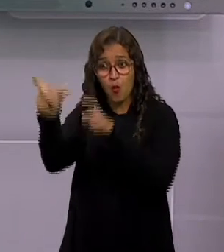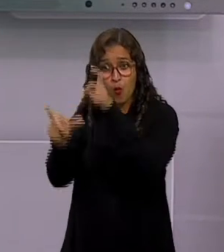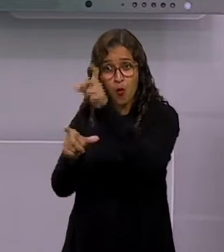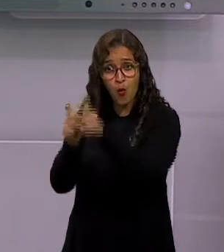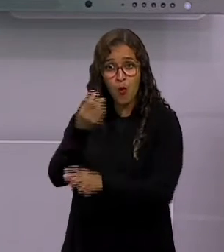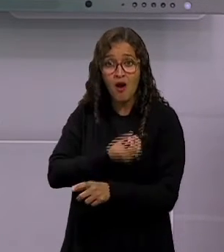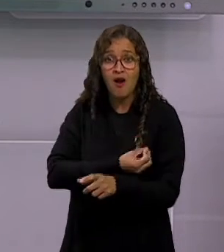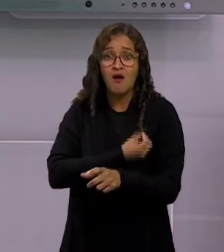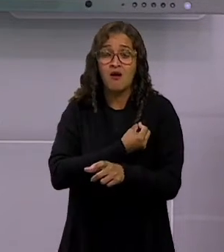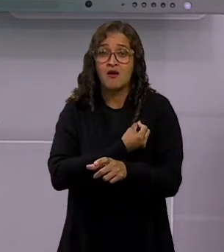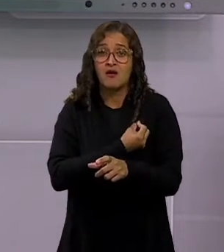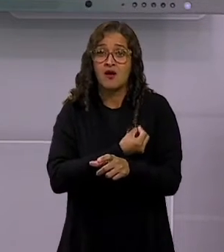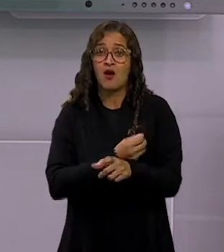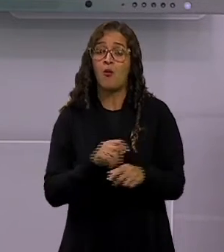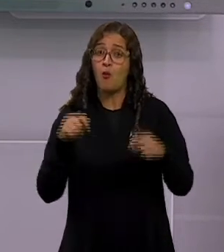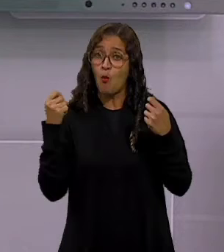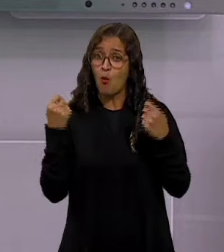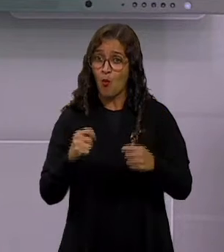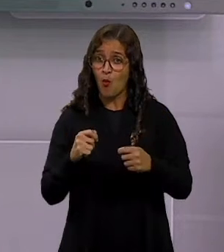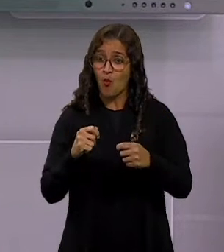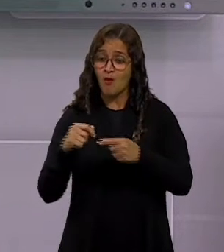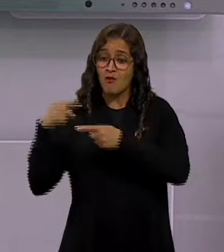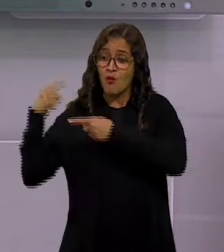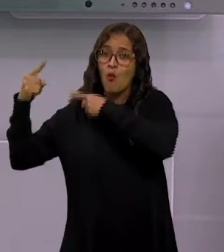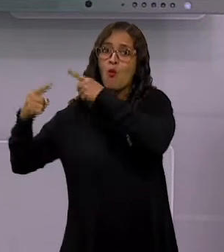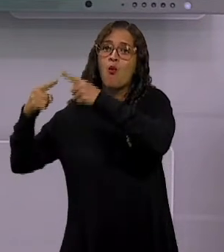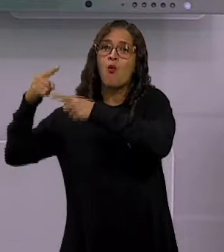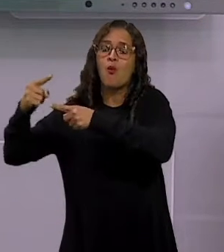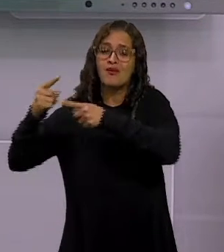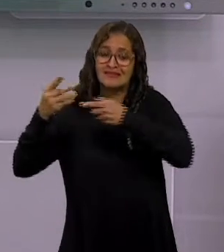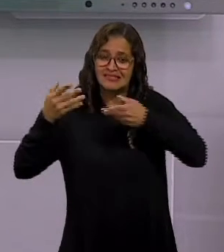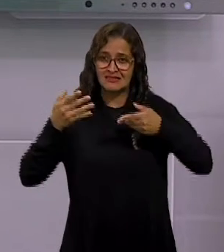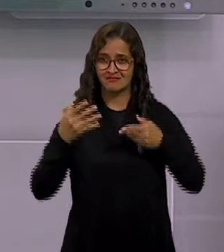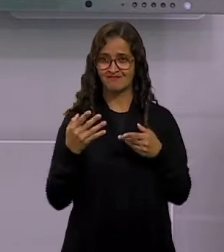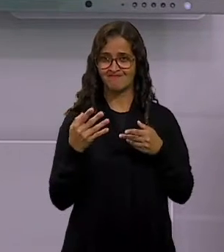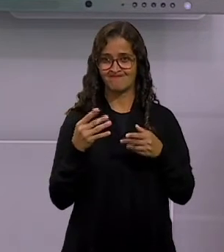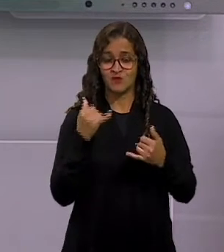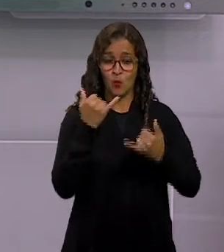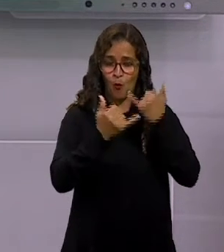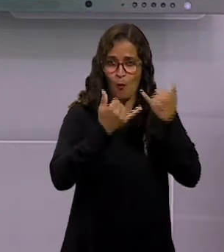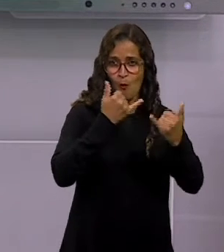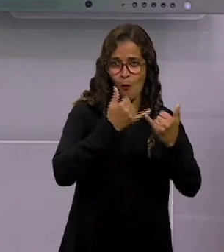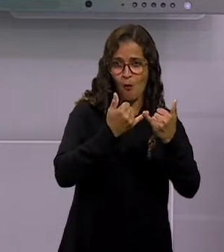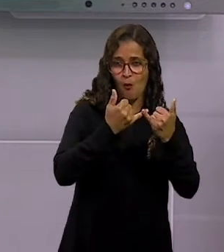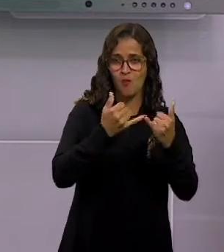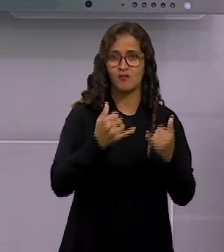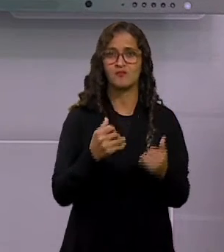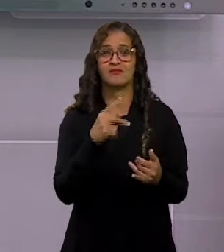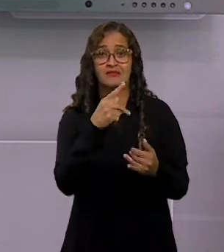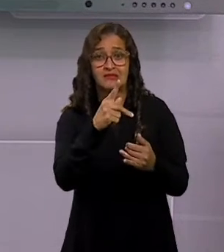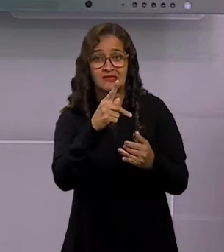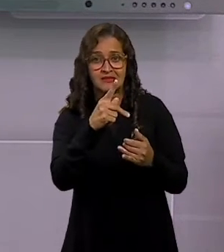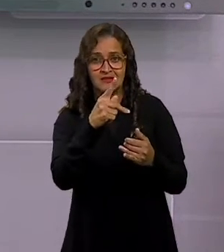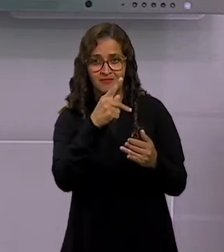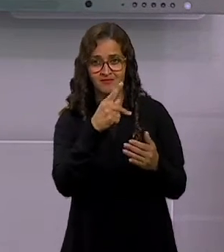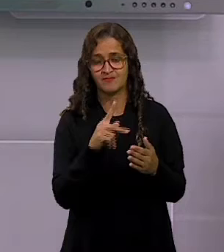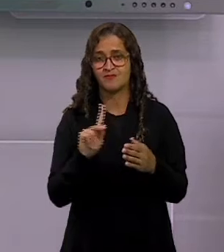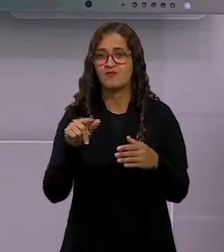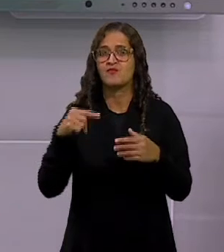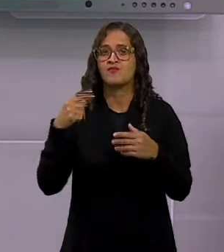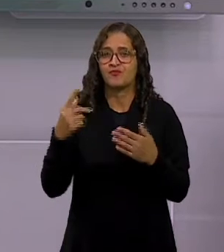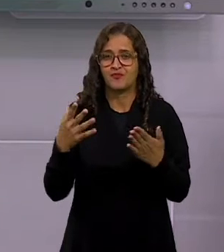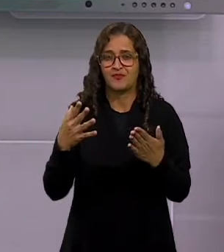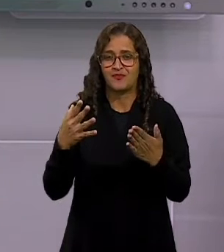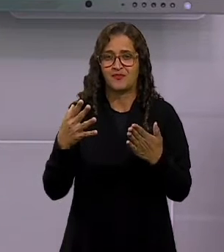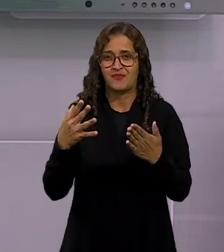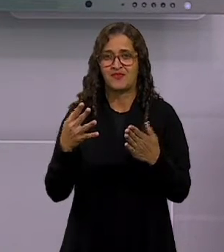dar origem a outros seres semelhantes a eles, garantindo assim a continuidade da vida no